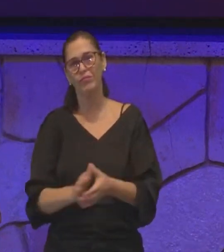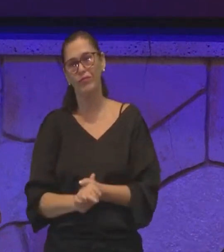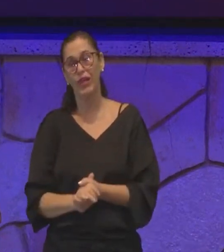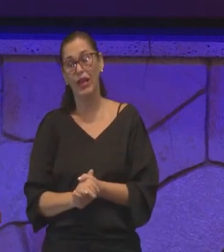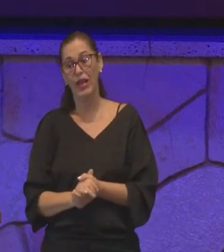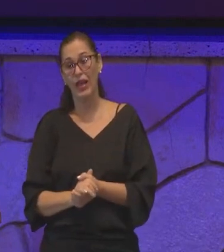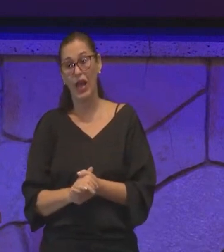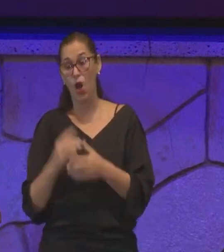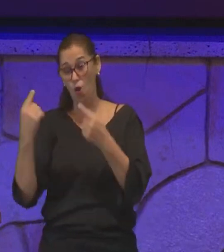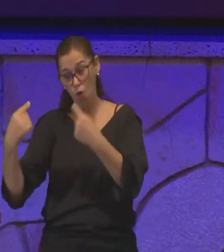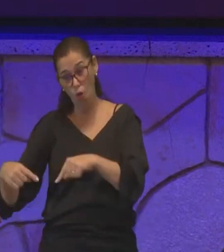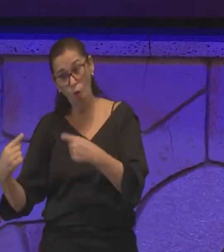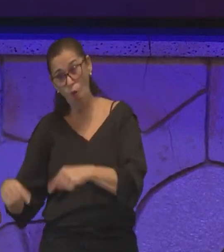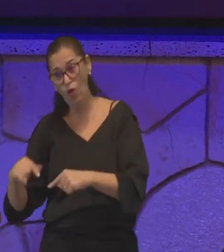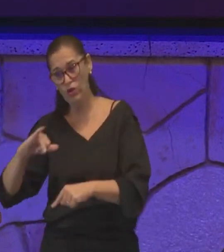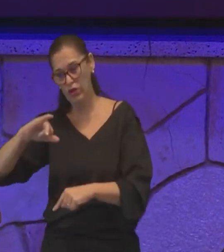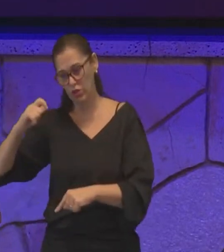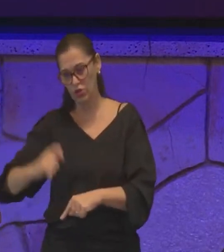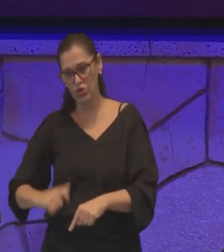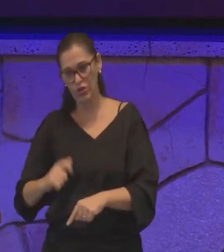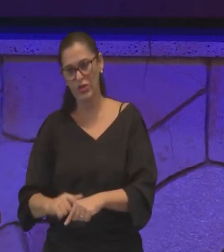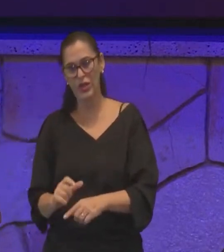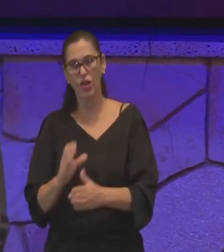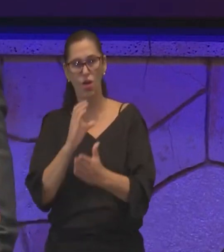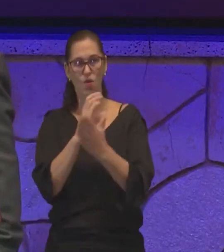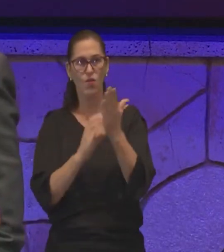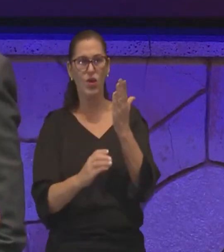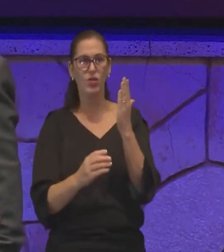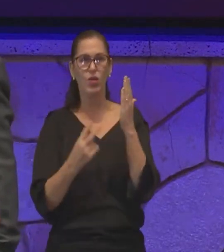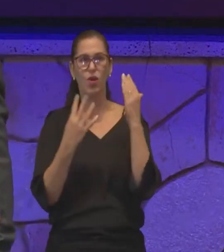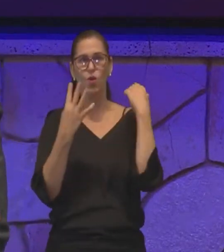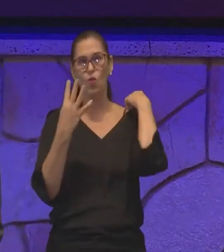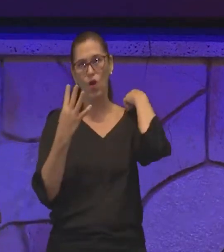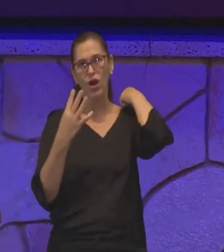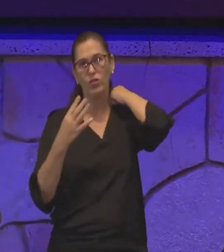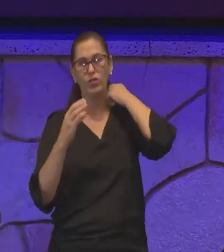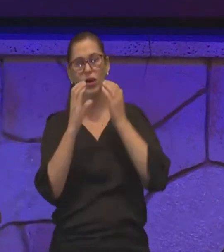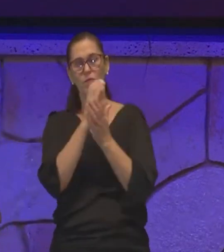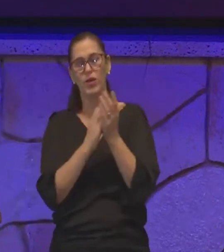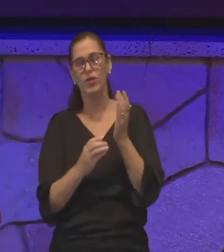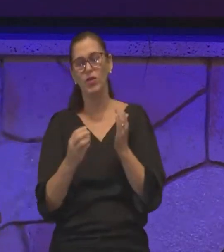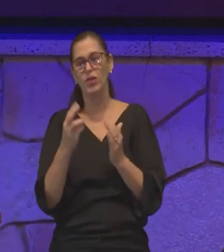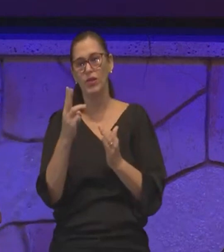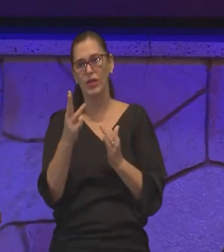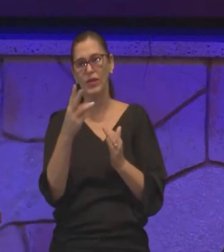seus opositores. Verso de número 4 do capítulo 37.